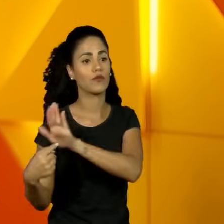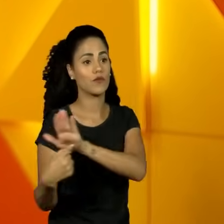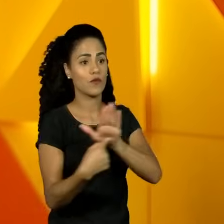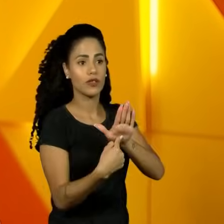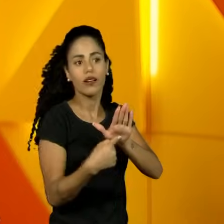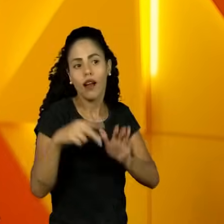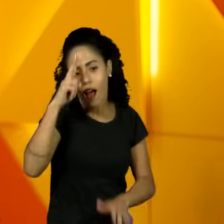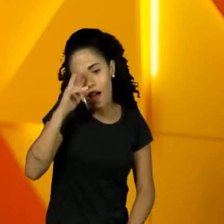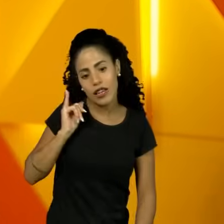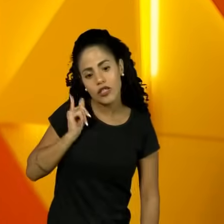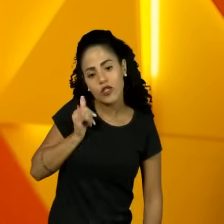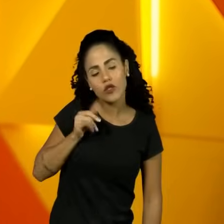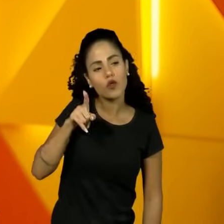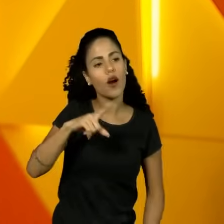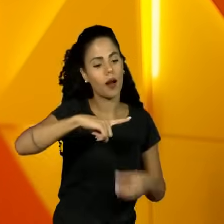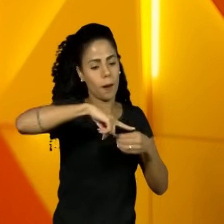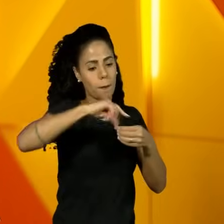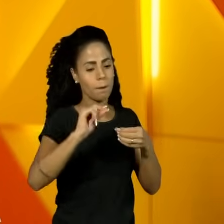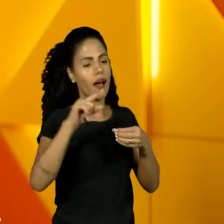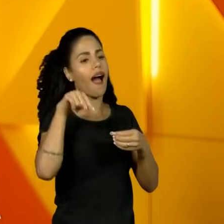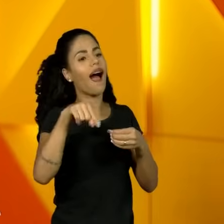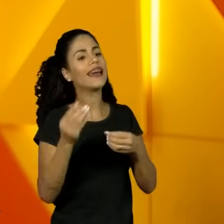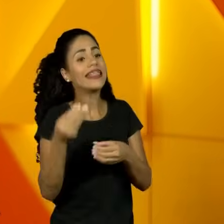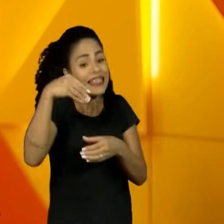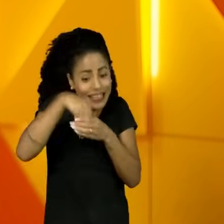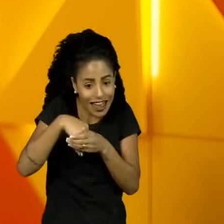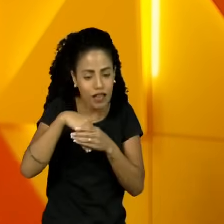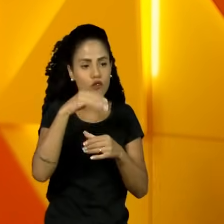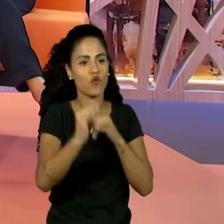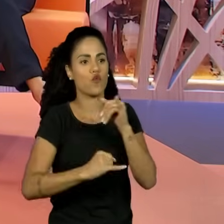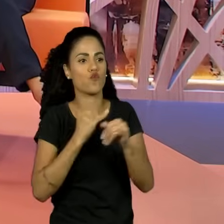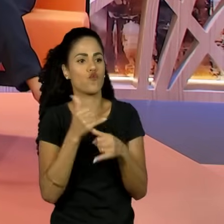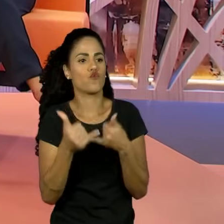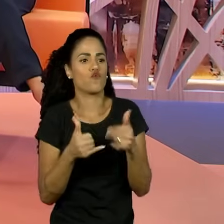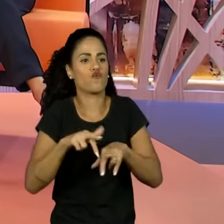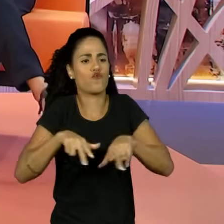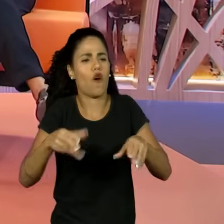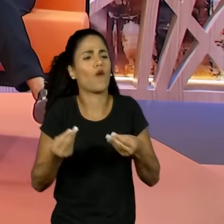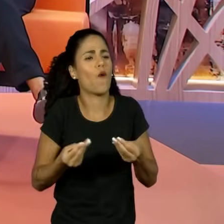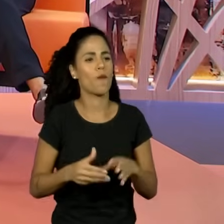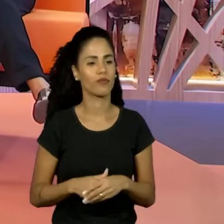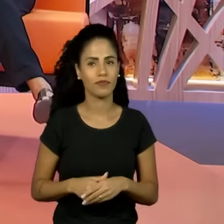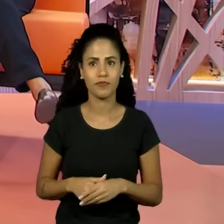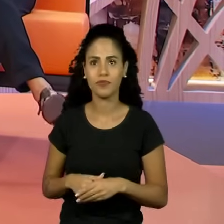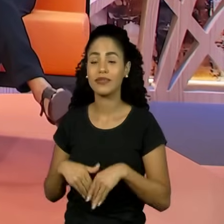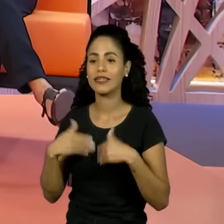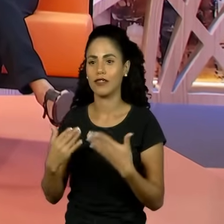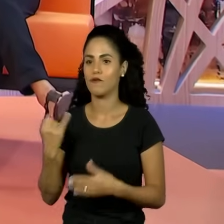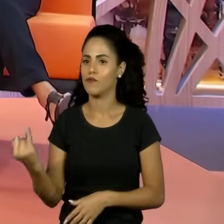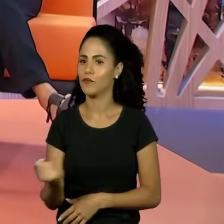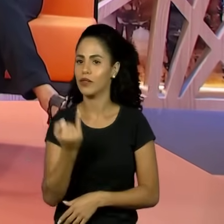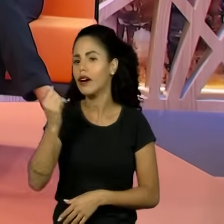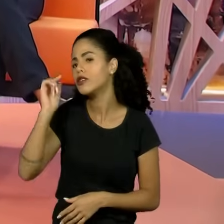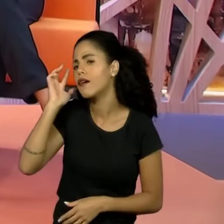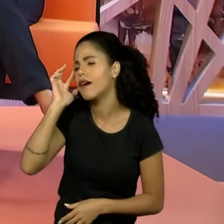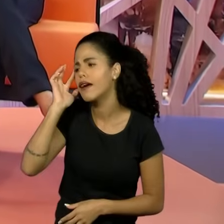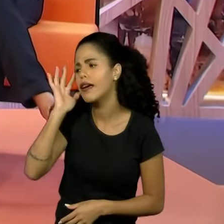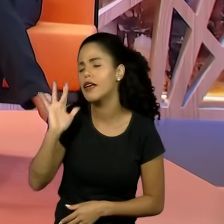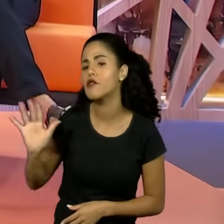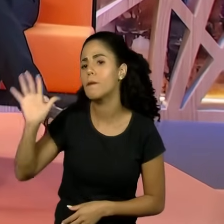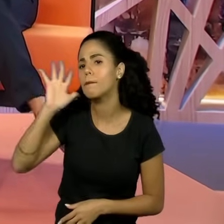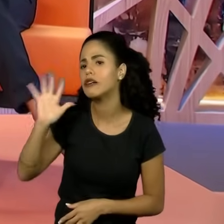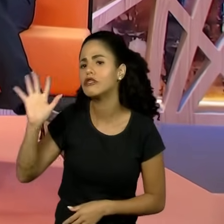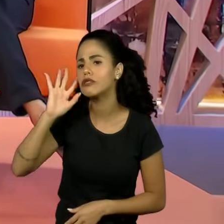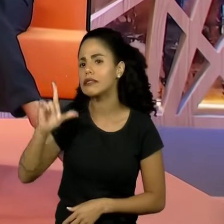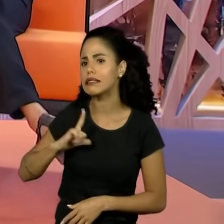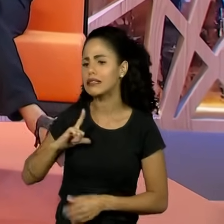a história de Zumbi dos Palmares para esse universo dos jogos. É muito importante. Imagina que você tem uma quantidade